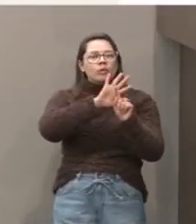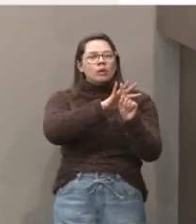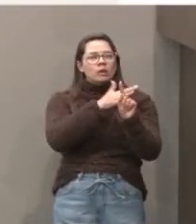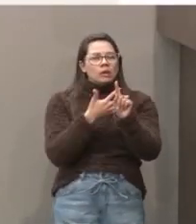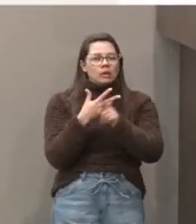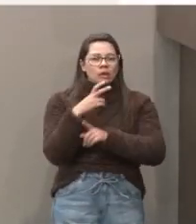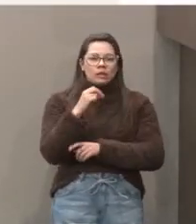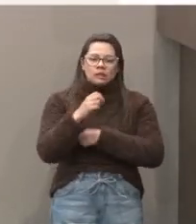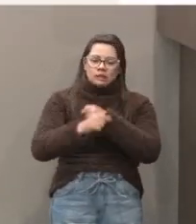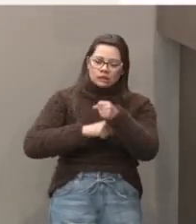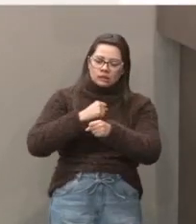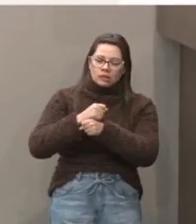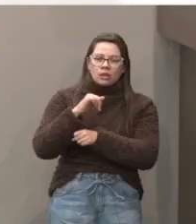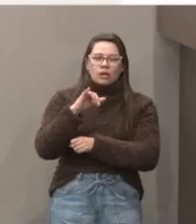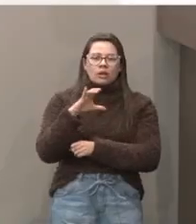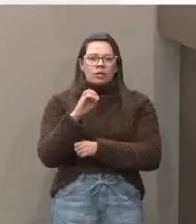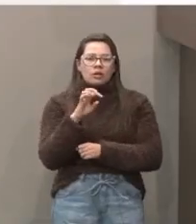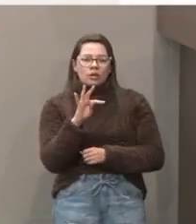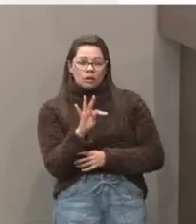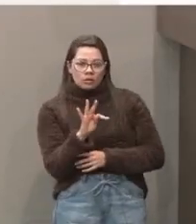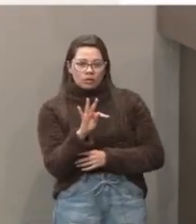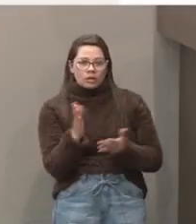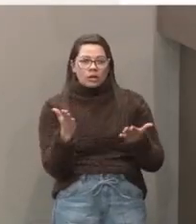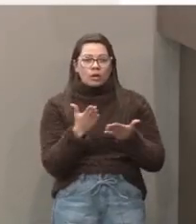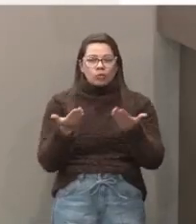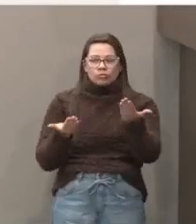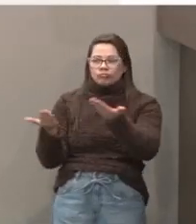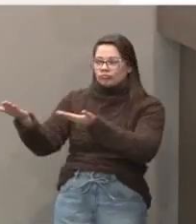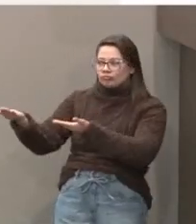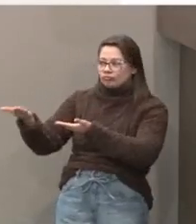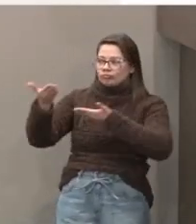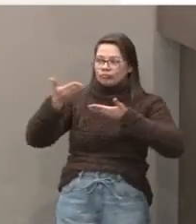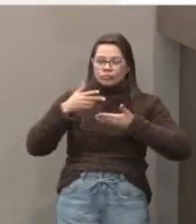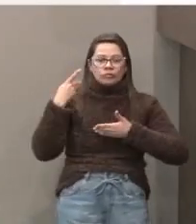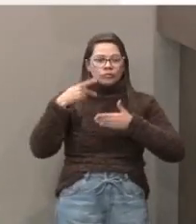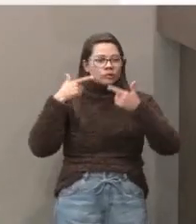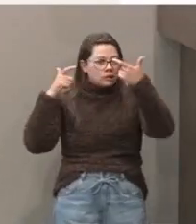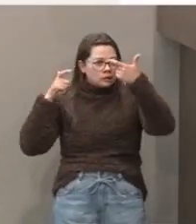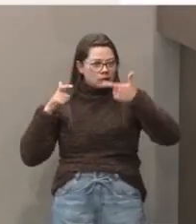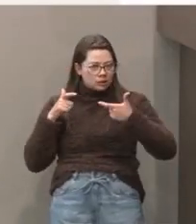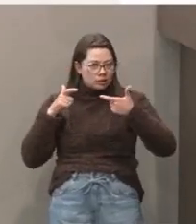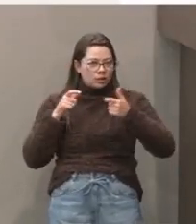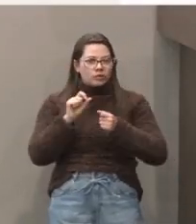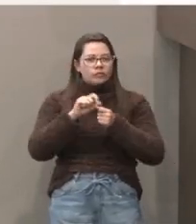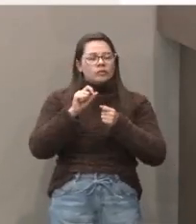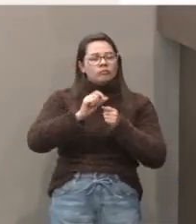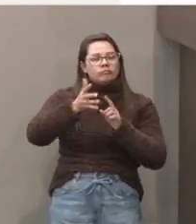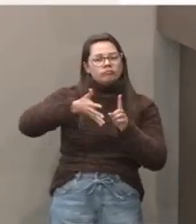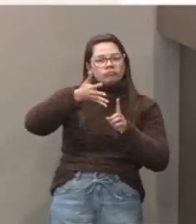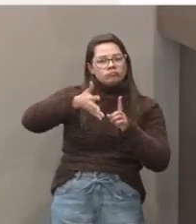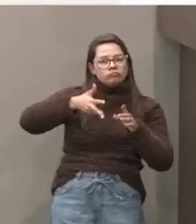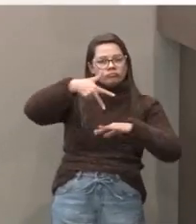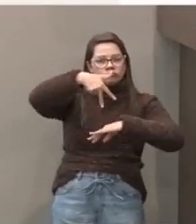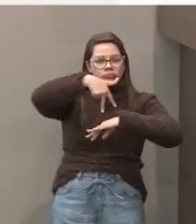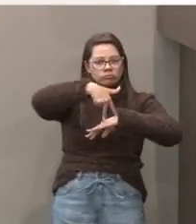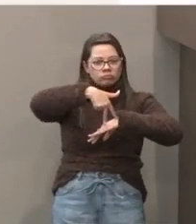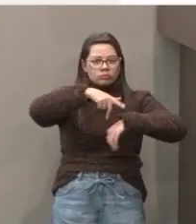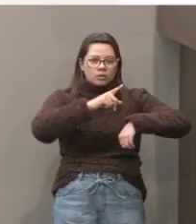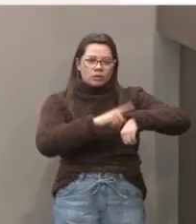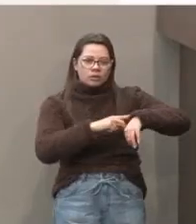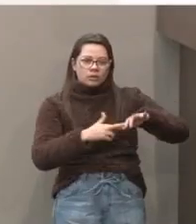os 50 anos do IOT. Agora convido a vereadora Ada Munareto para fazer o uso da tribuna pelo